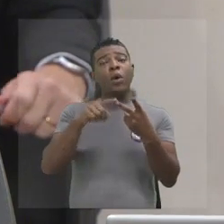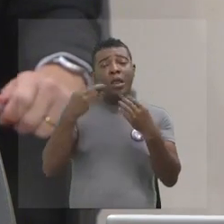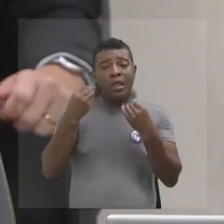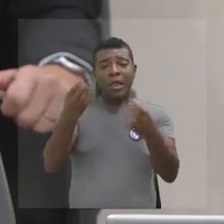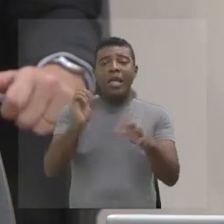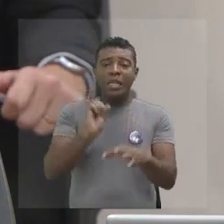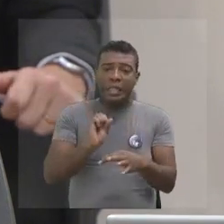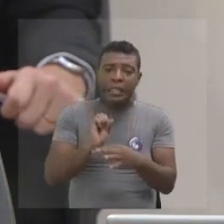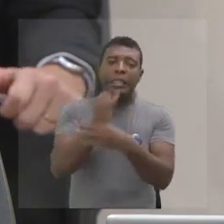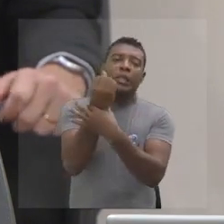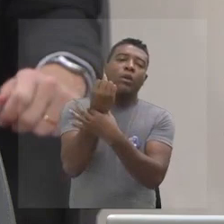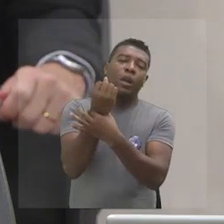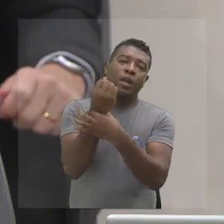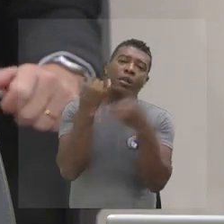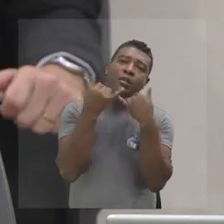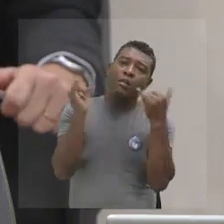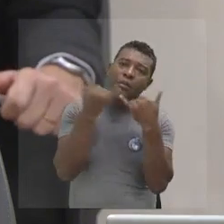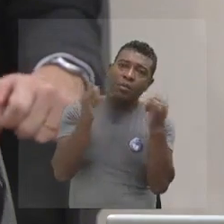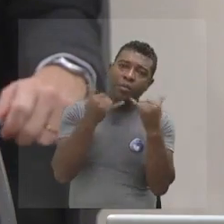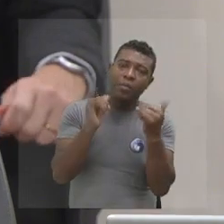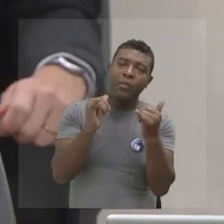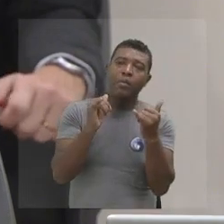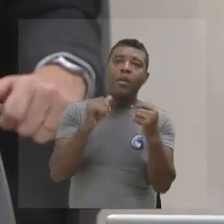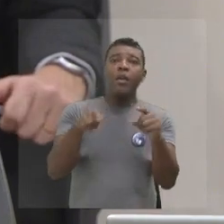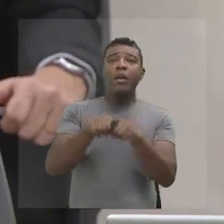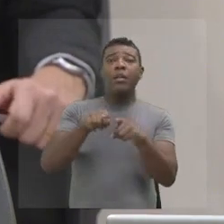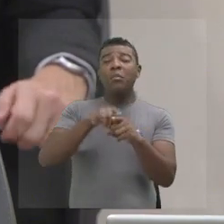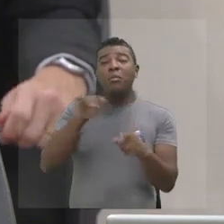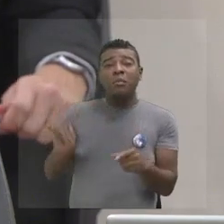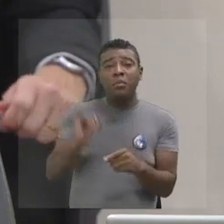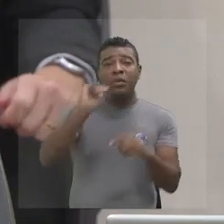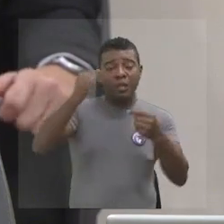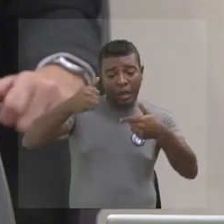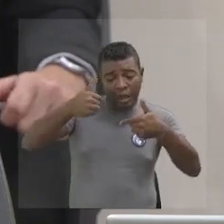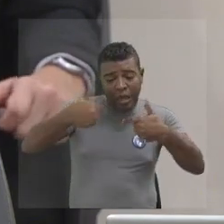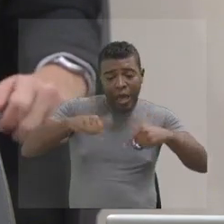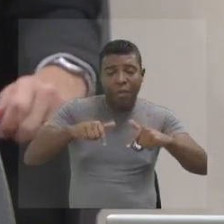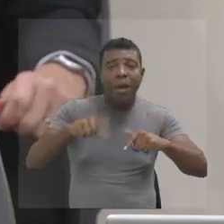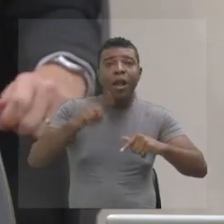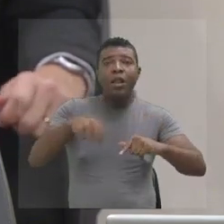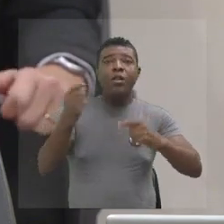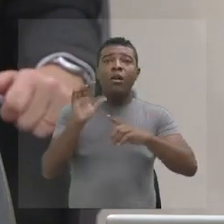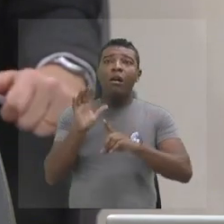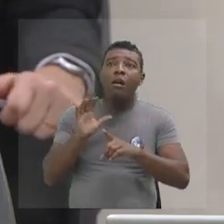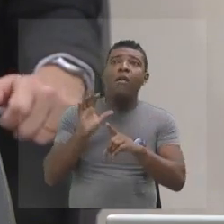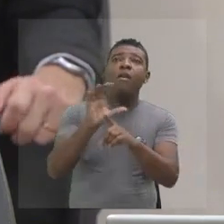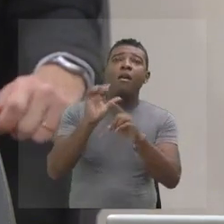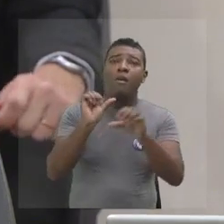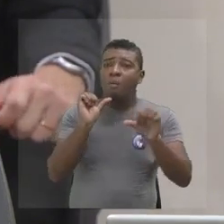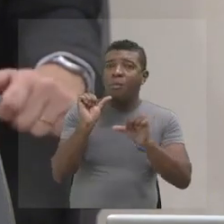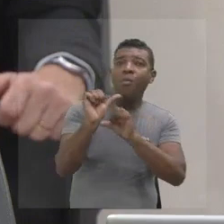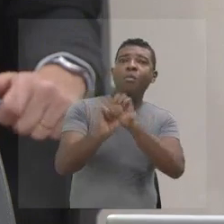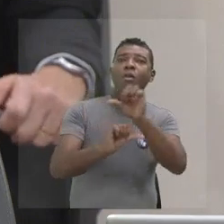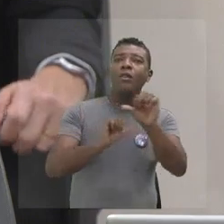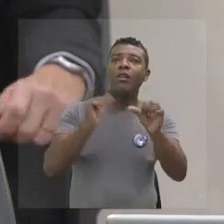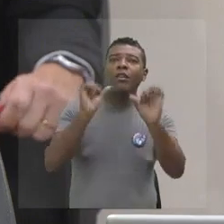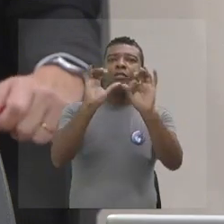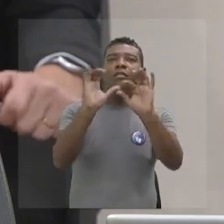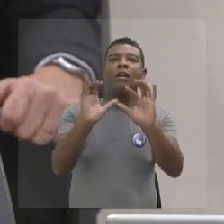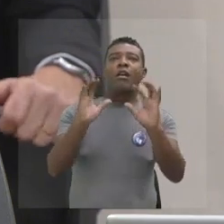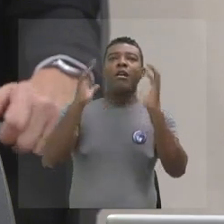nos trazem aí um importante trabalho em relação à política de mudança do clima também porque a gente quer ampliar